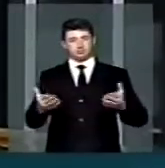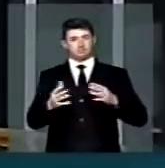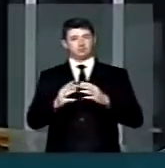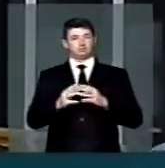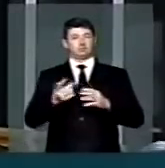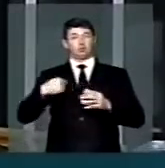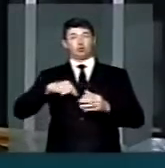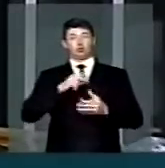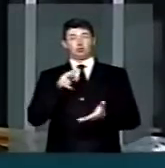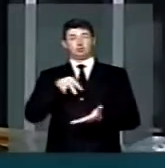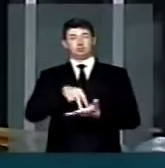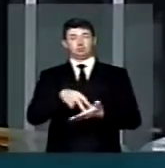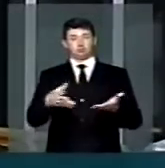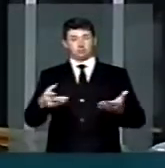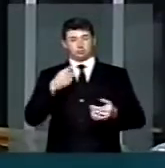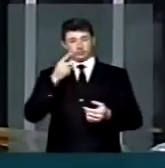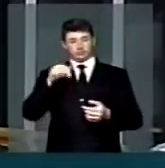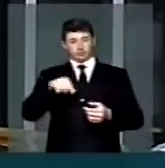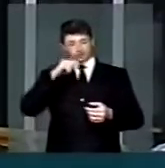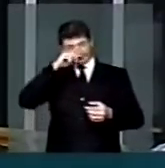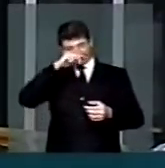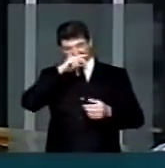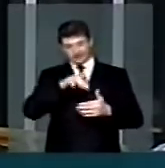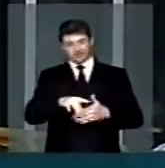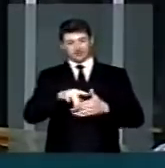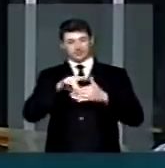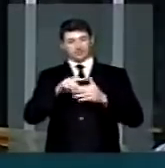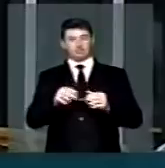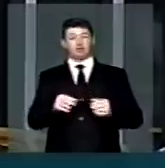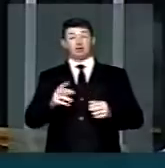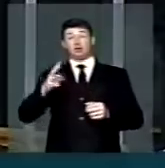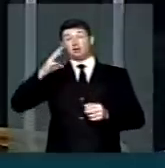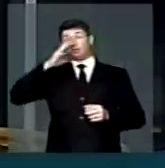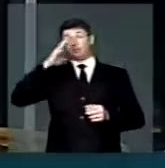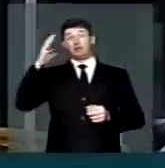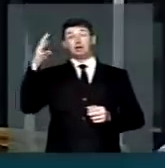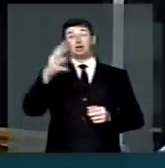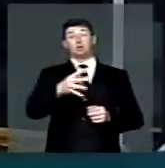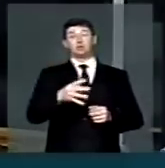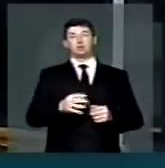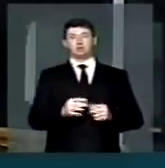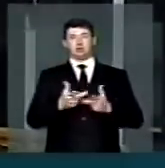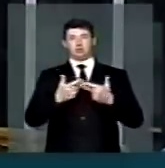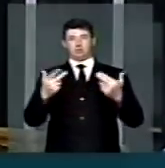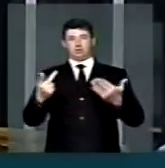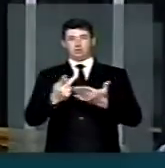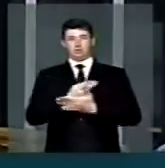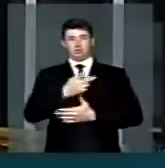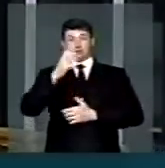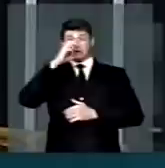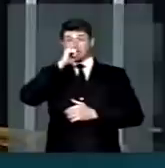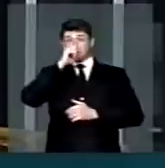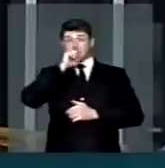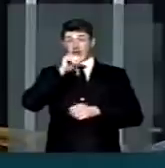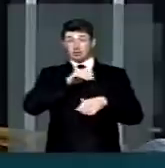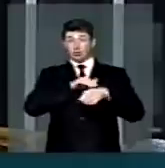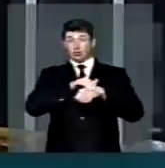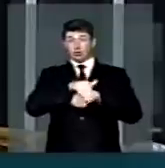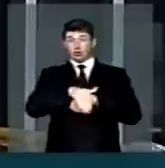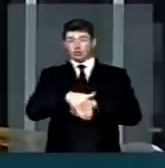estamos assumindo a palavra hoje, presidente, como líder, para denunciar o que ocorreu no sábado à